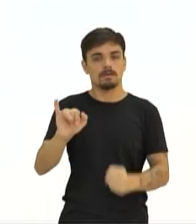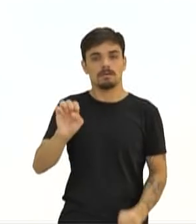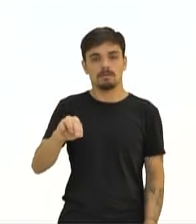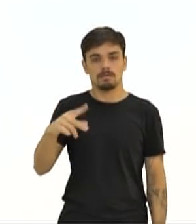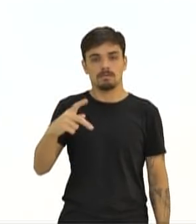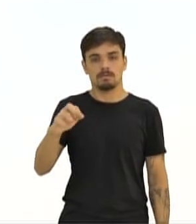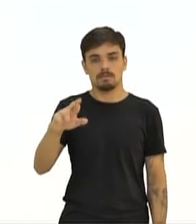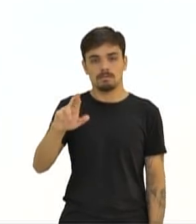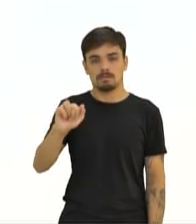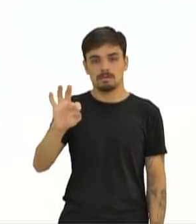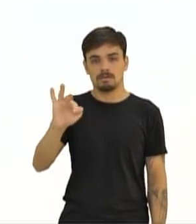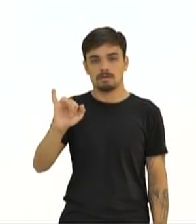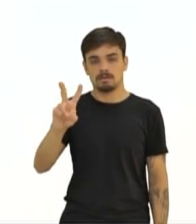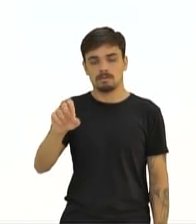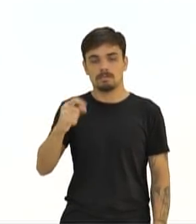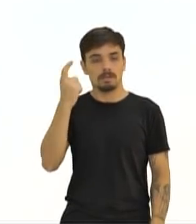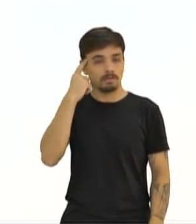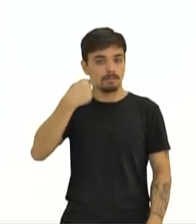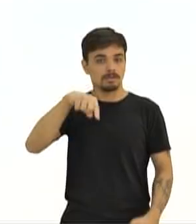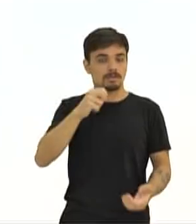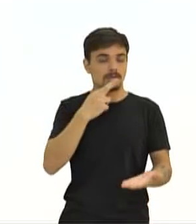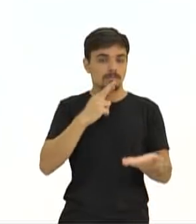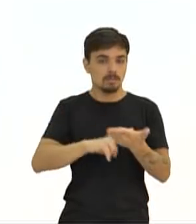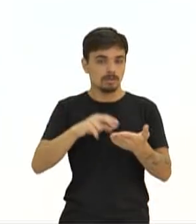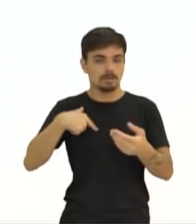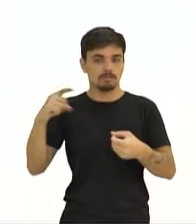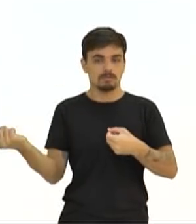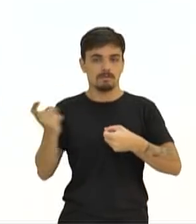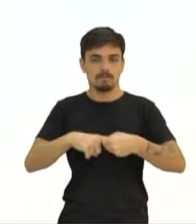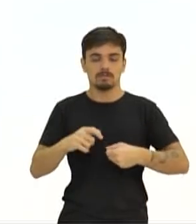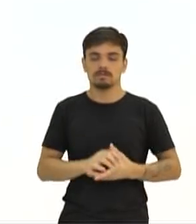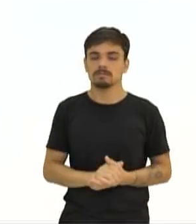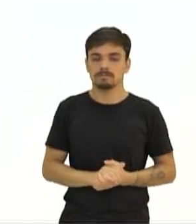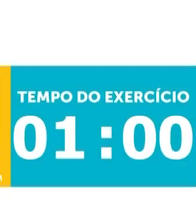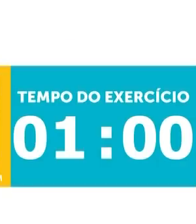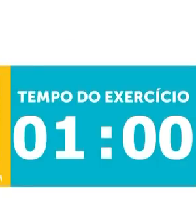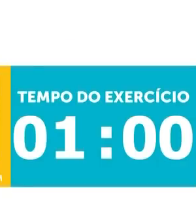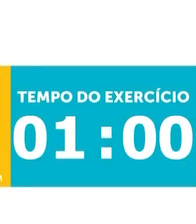dar um tempo para você pensar e escrever aí no seu caderno e eu volto já.